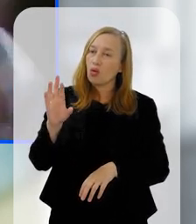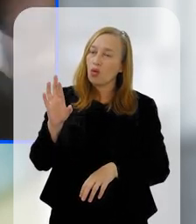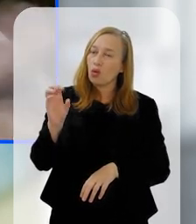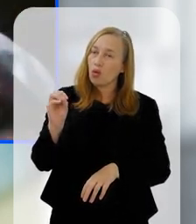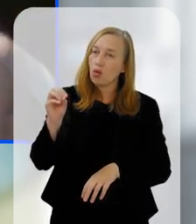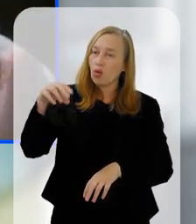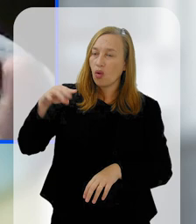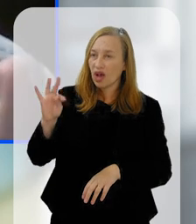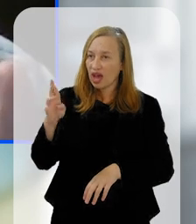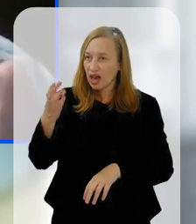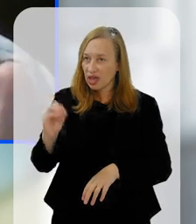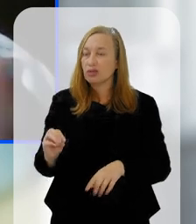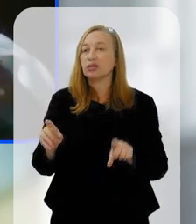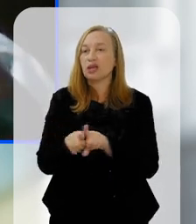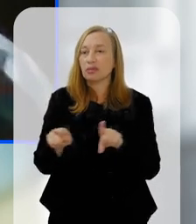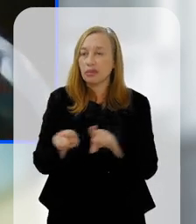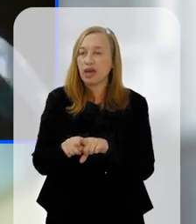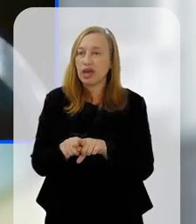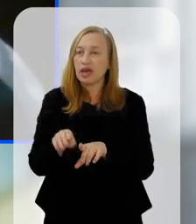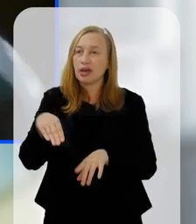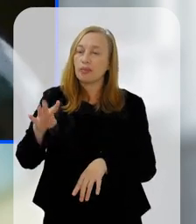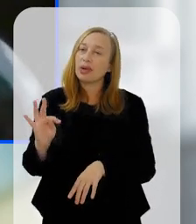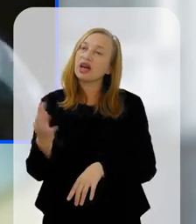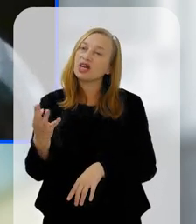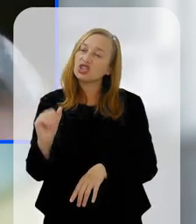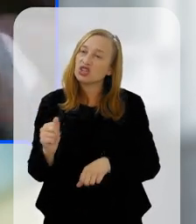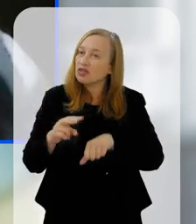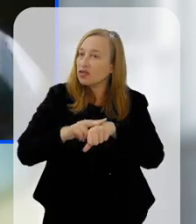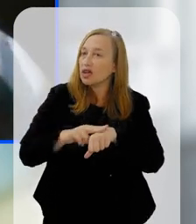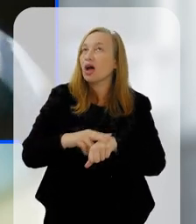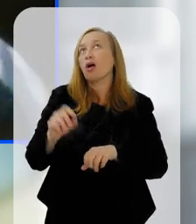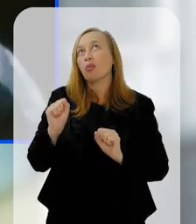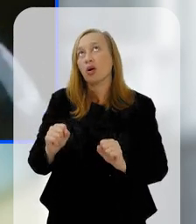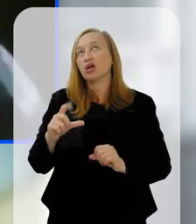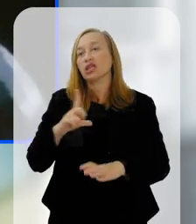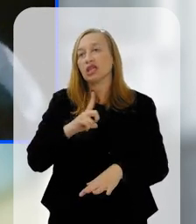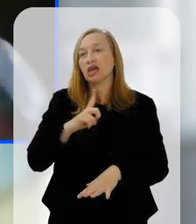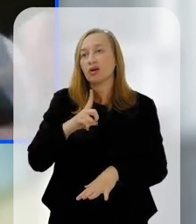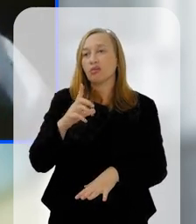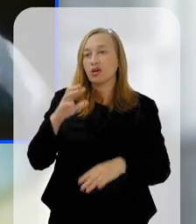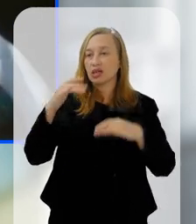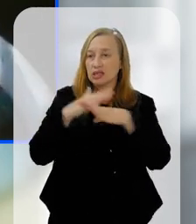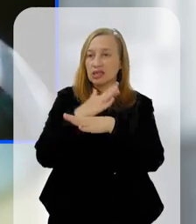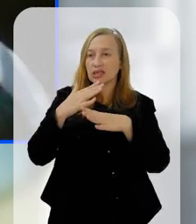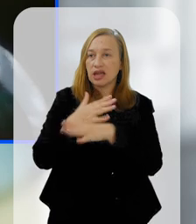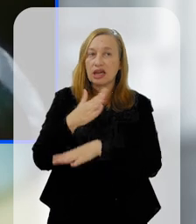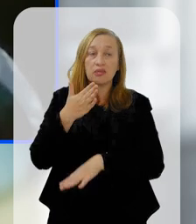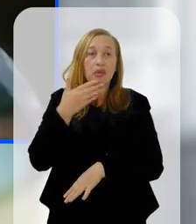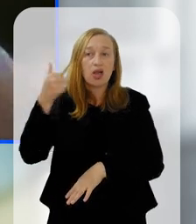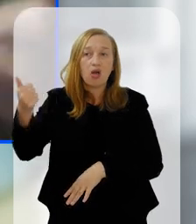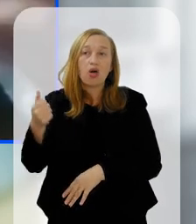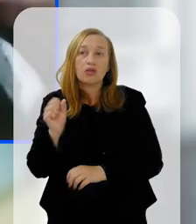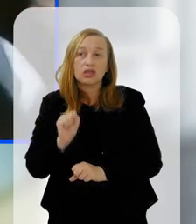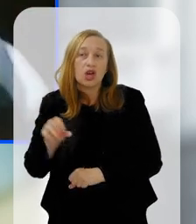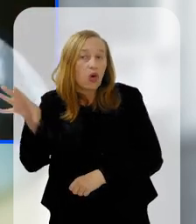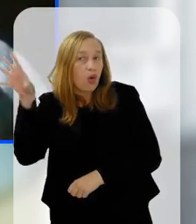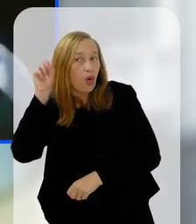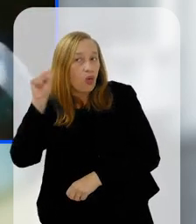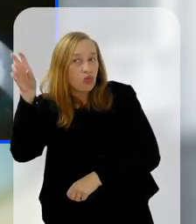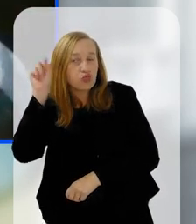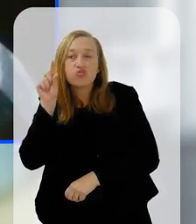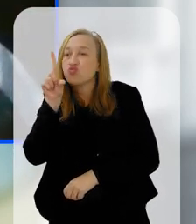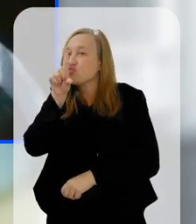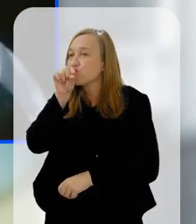concreto e manchas verdes. Então, você pode ter uma cidade mais fresca, você ouve o canto